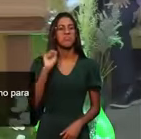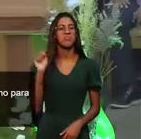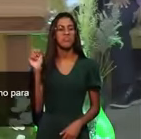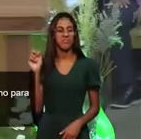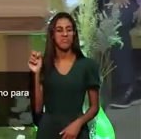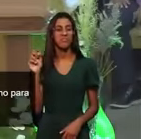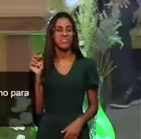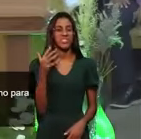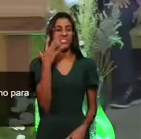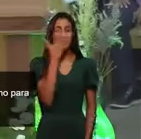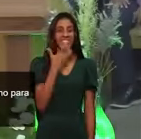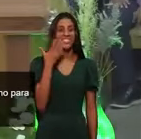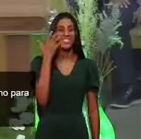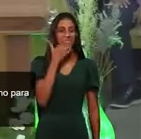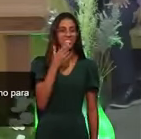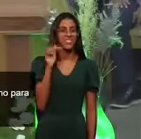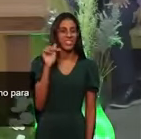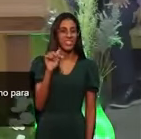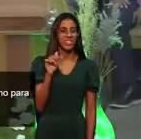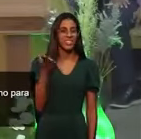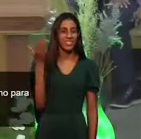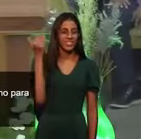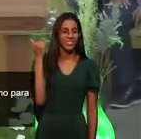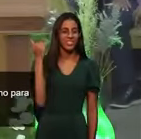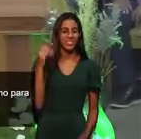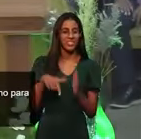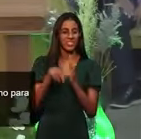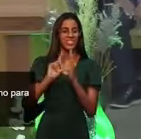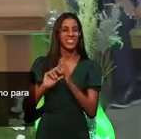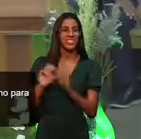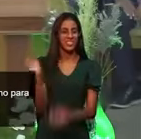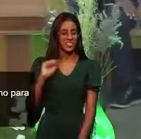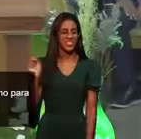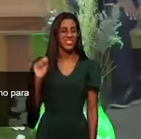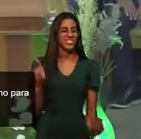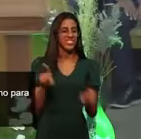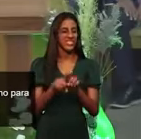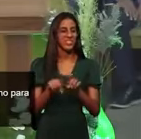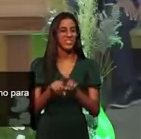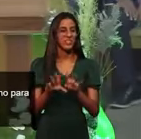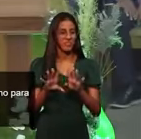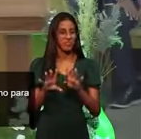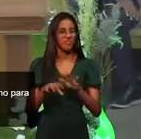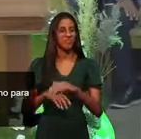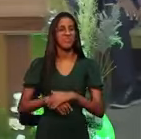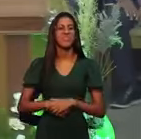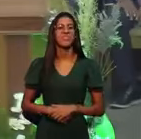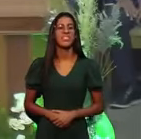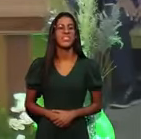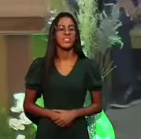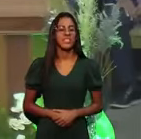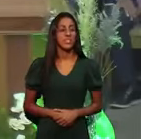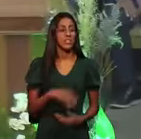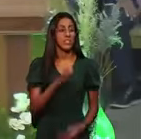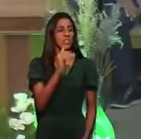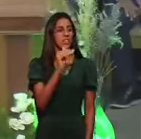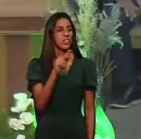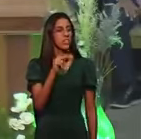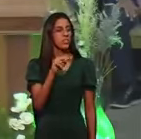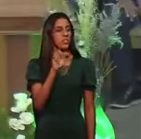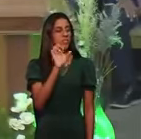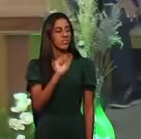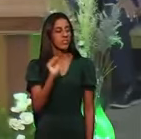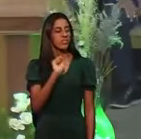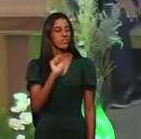a cantora é solteira, não é? E aí tem várias. Tu é solteiro ou é casado, irmão? Solteiro ou casado? Solteiro também,